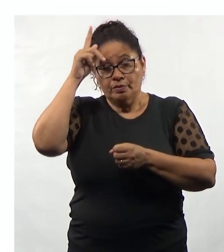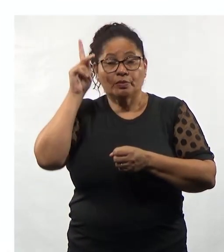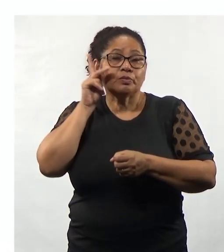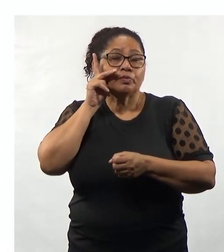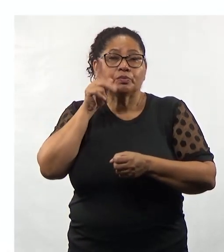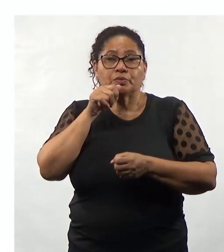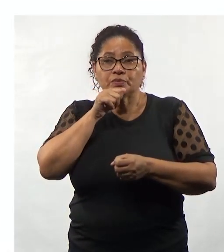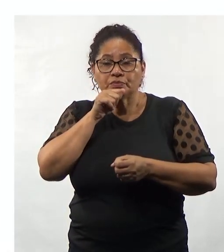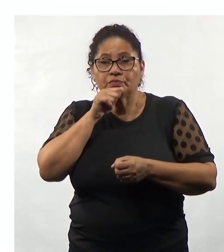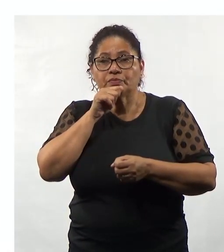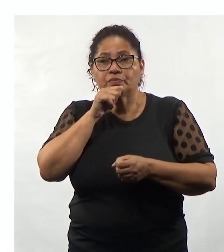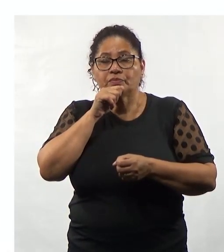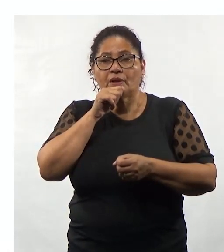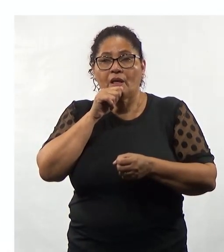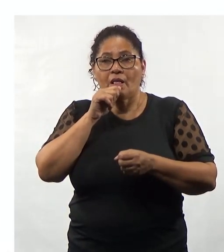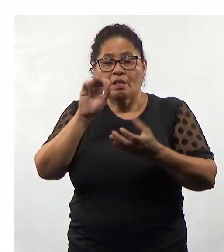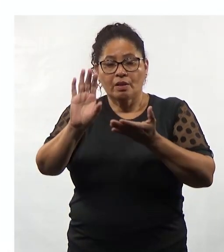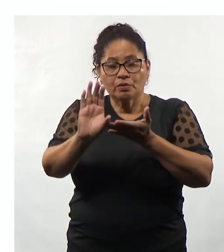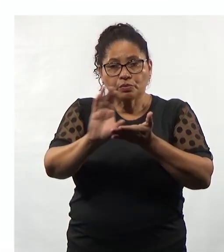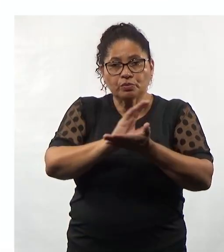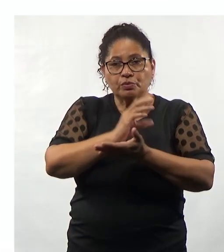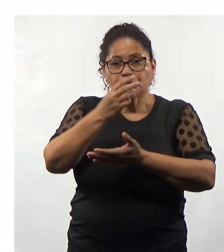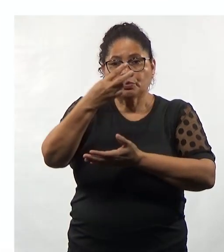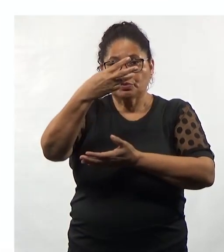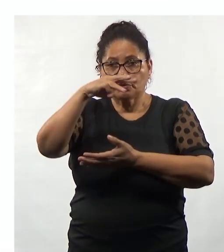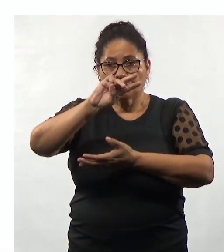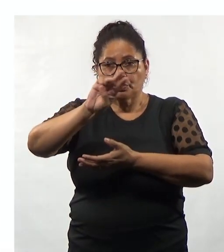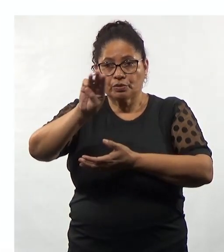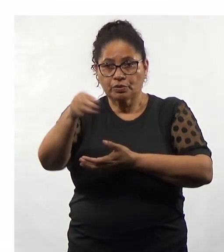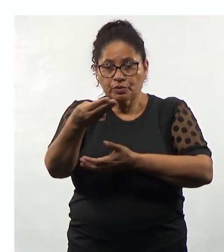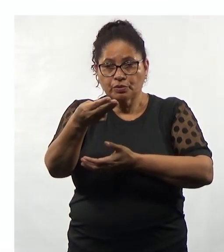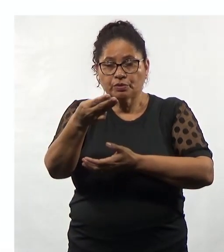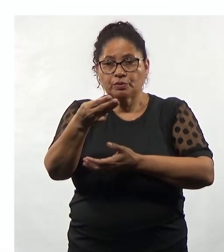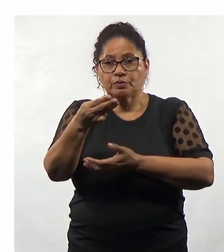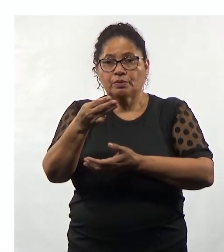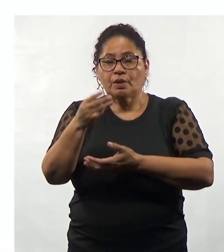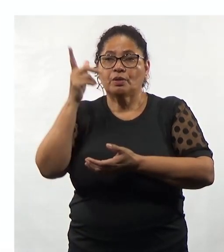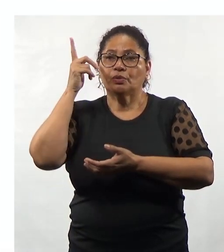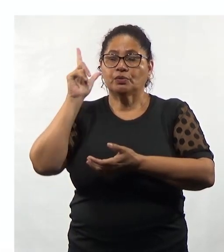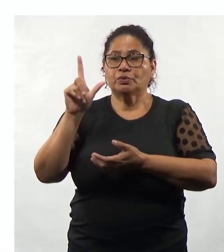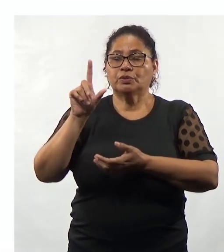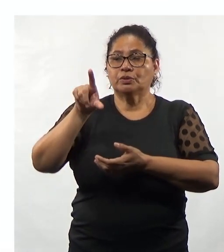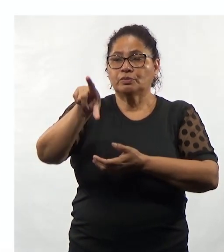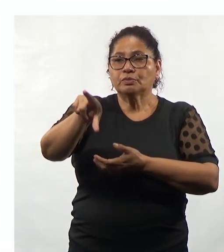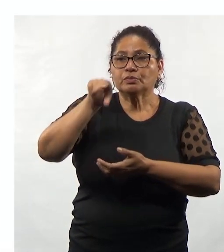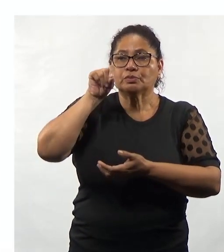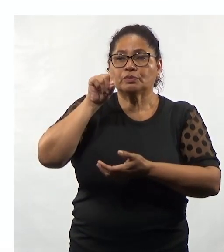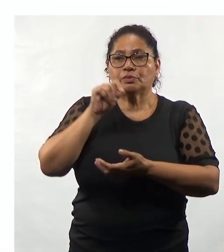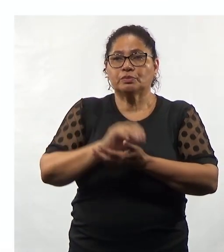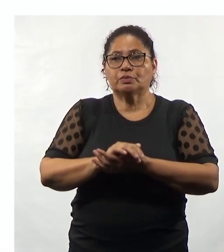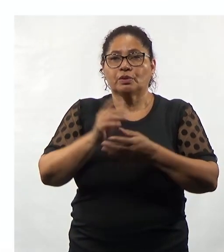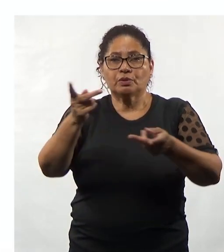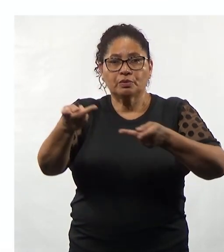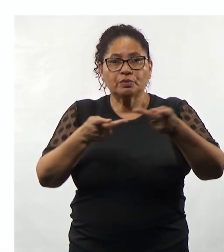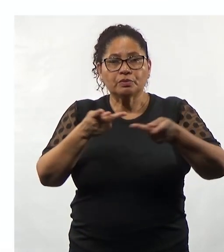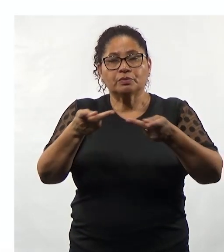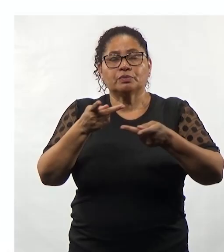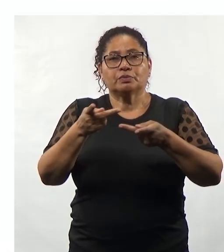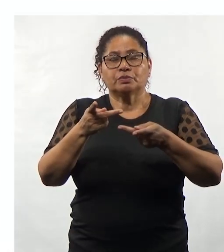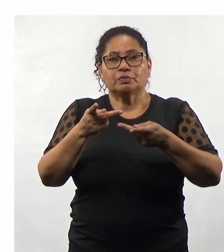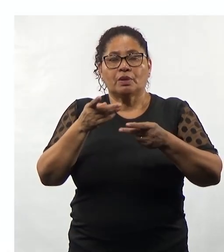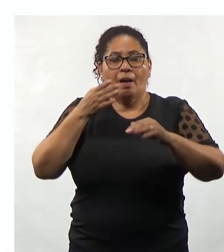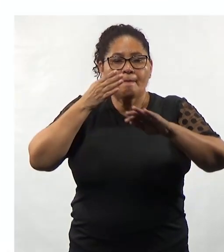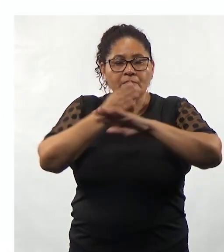Velho, dentro de um orçamento de 3 milhões, conseguimos selecionar projetos que passaram